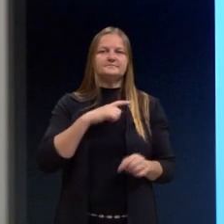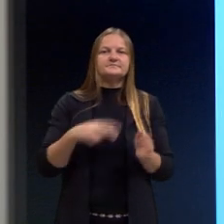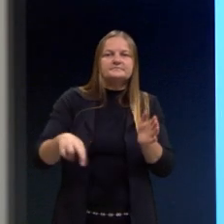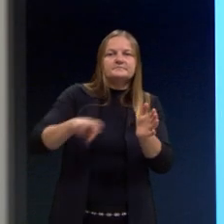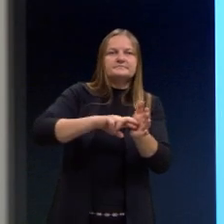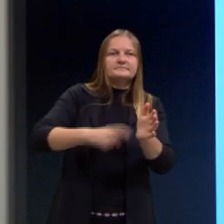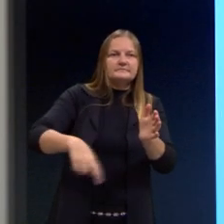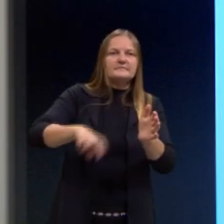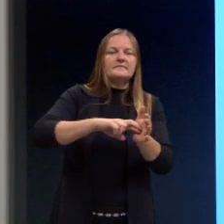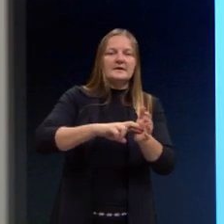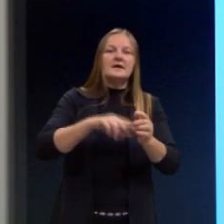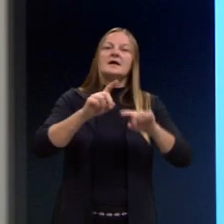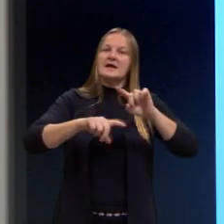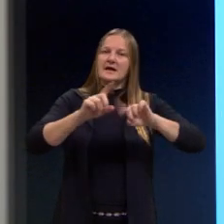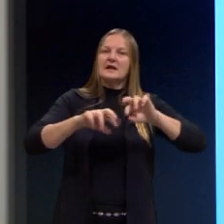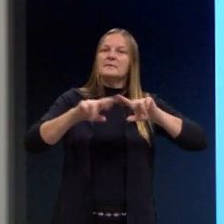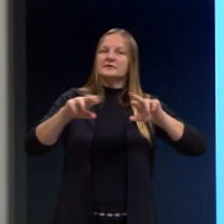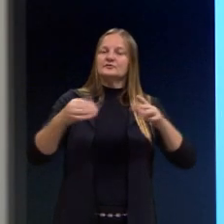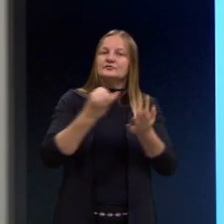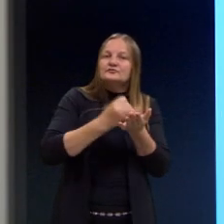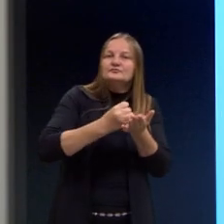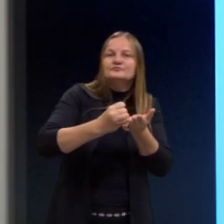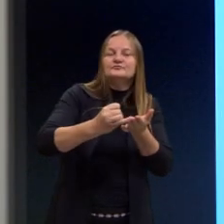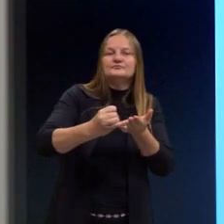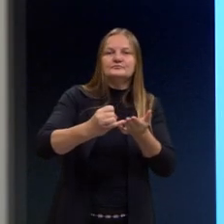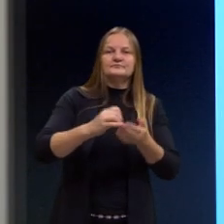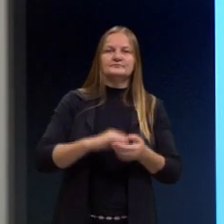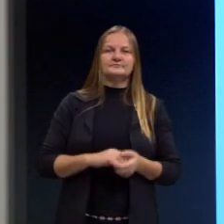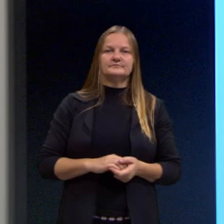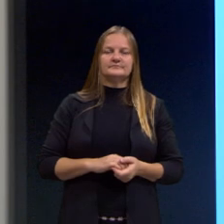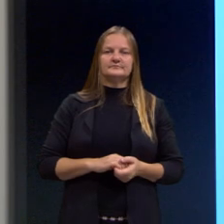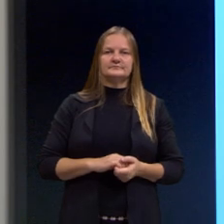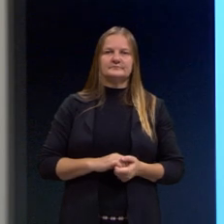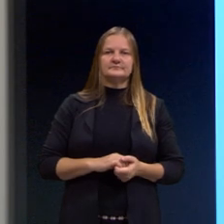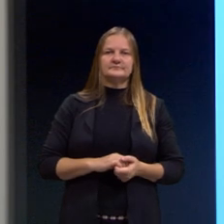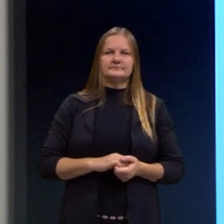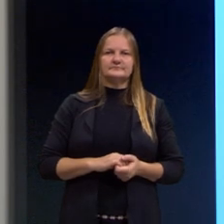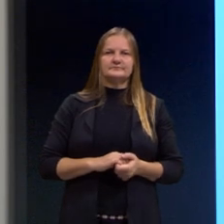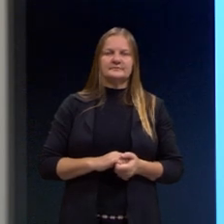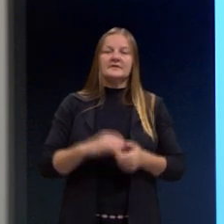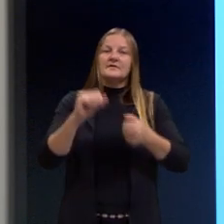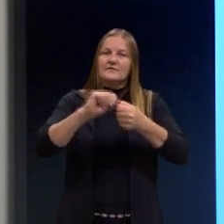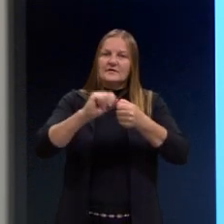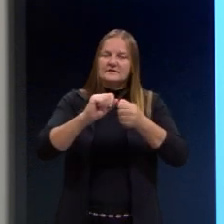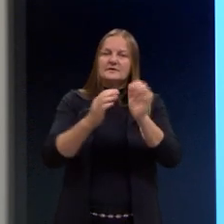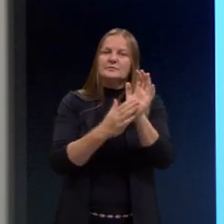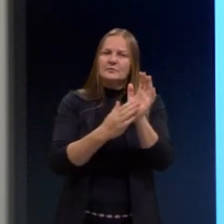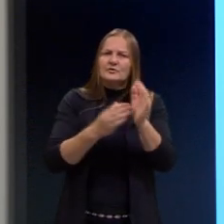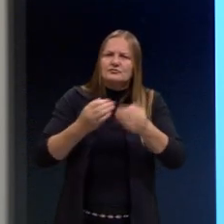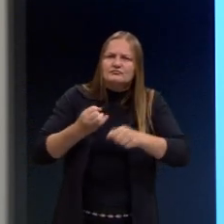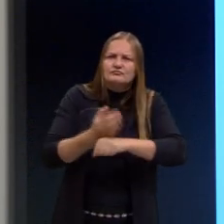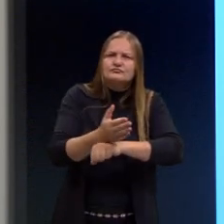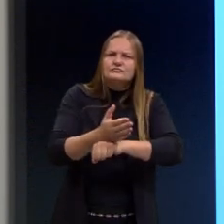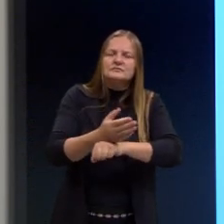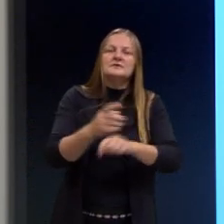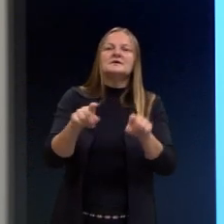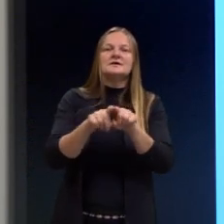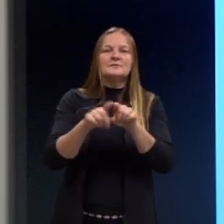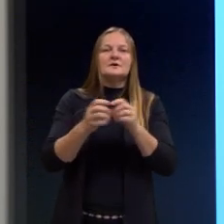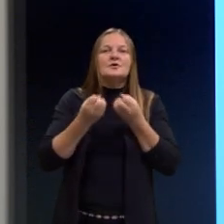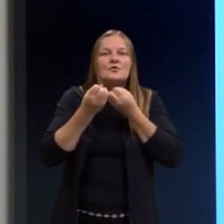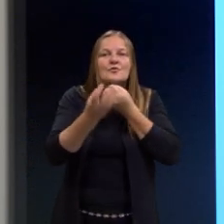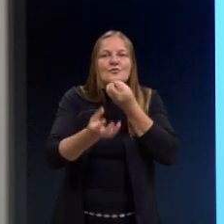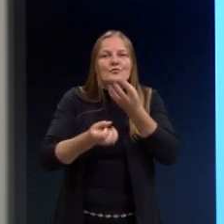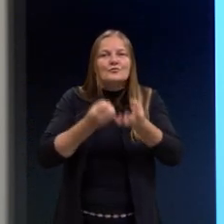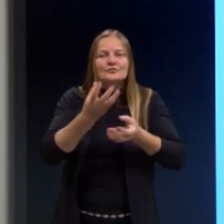retomar esses elementos da introdução né esse elemento de ir pro para fazer a proposta de intervenção e vai